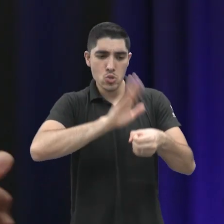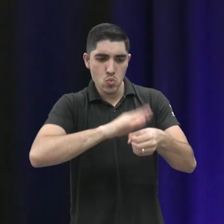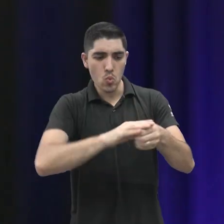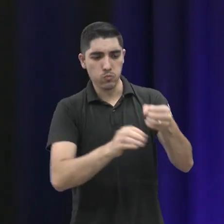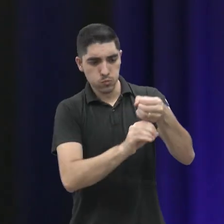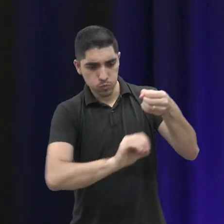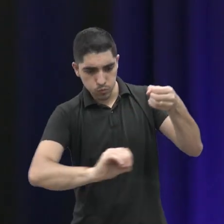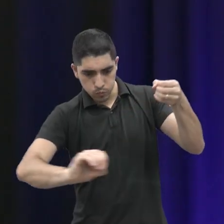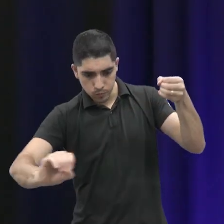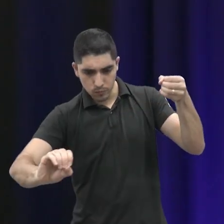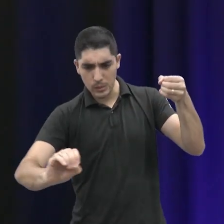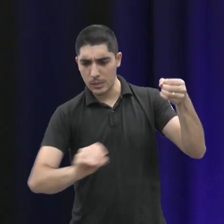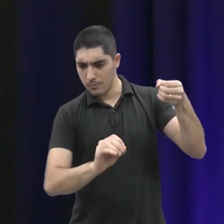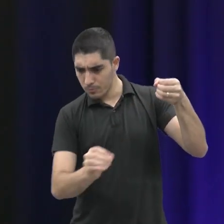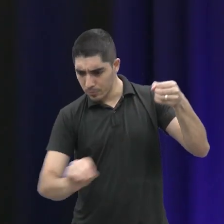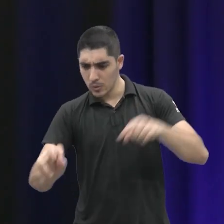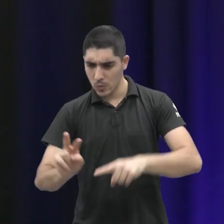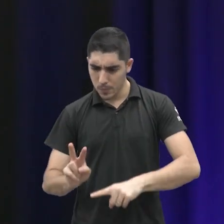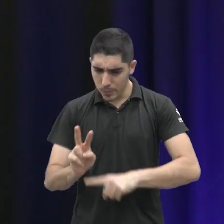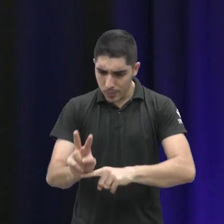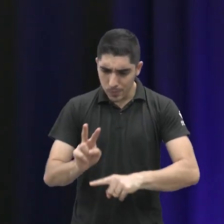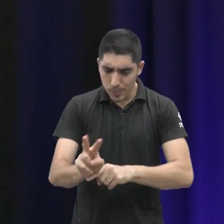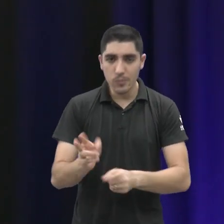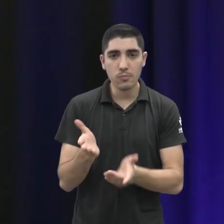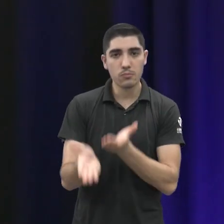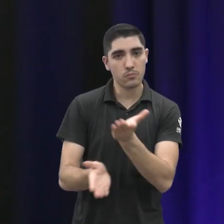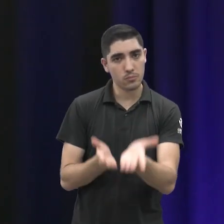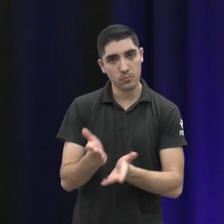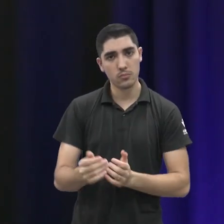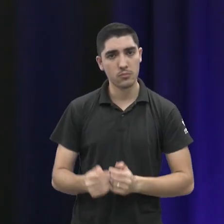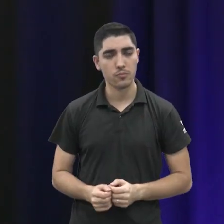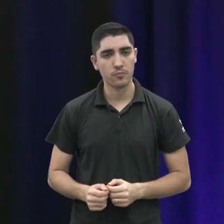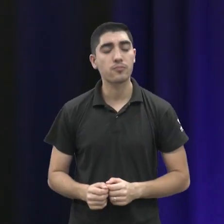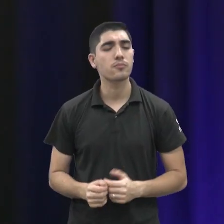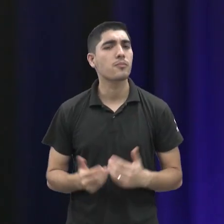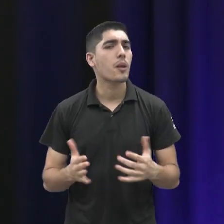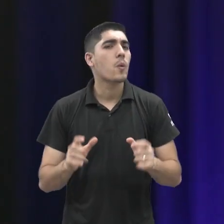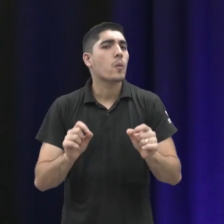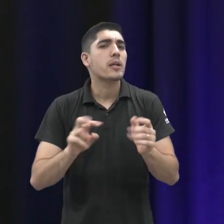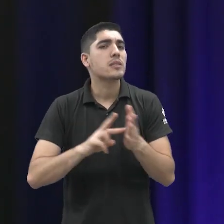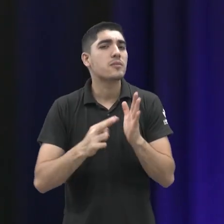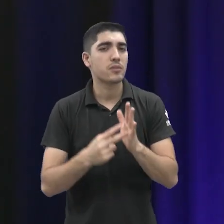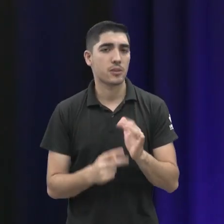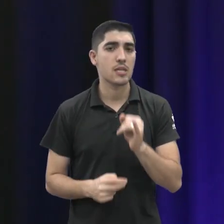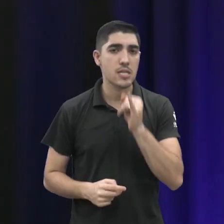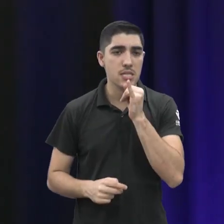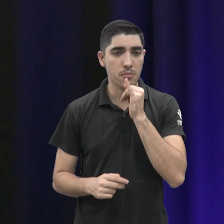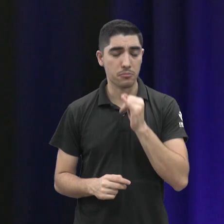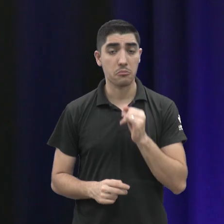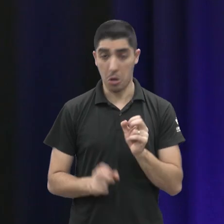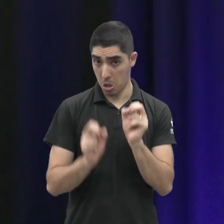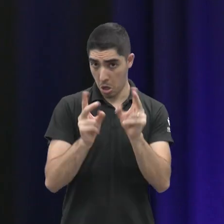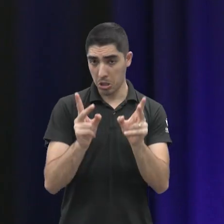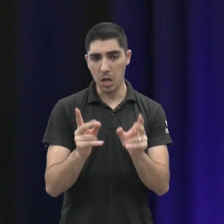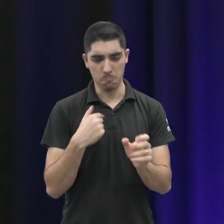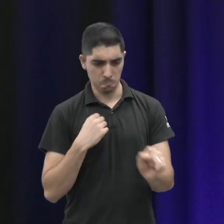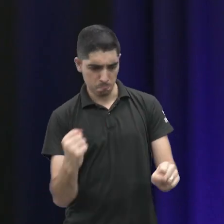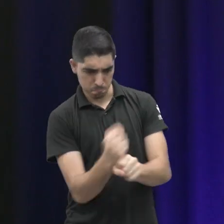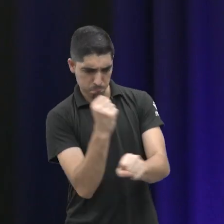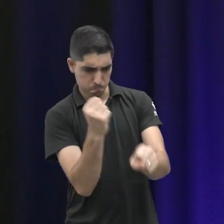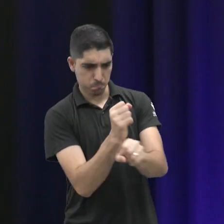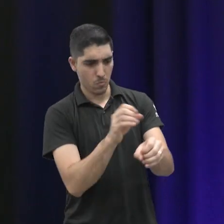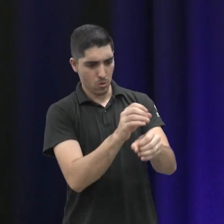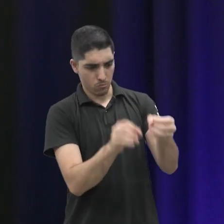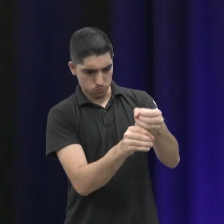coletado e tratado, vejam, que é uma diferença aí. O que é isso? Uma coisa é você colocar a rede de esgoto